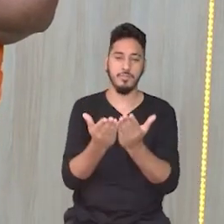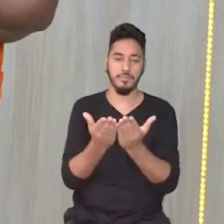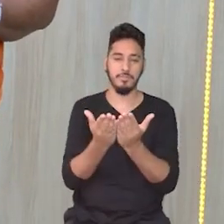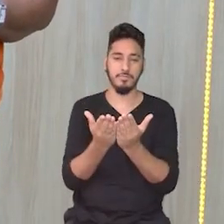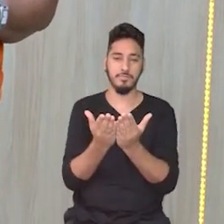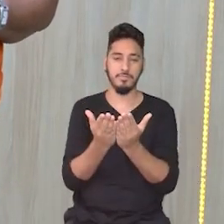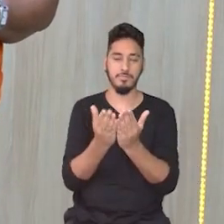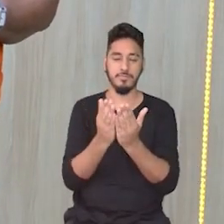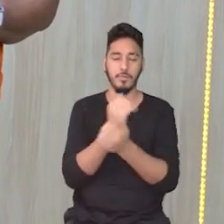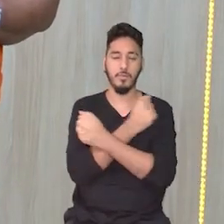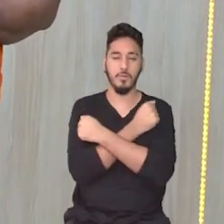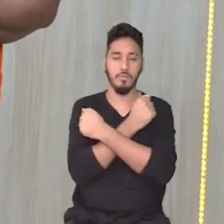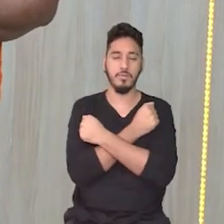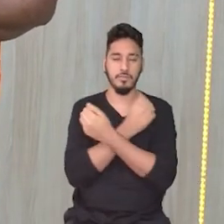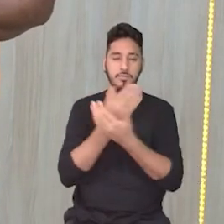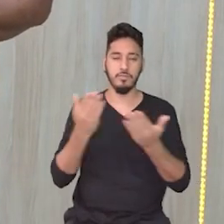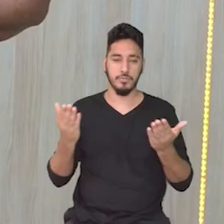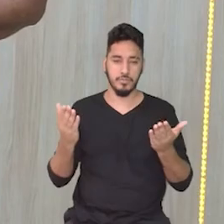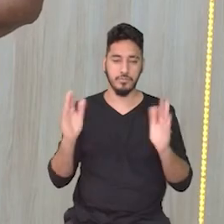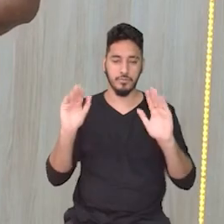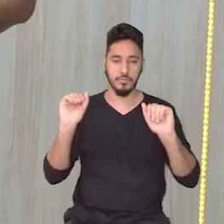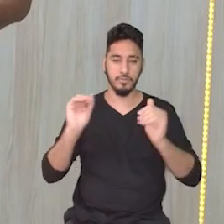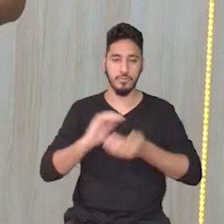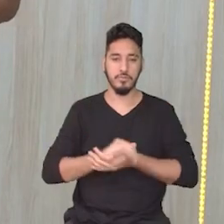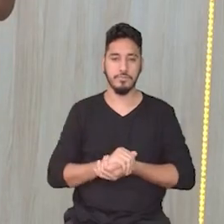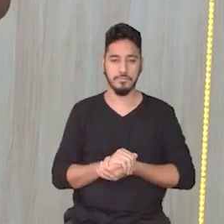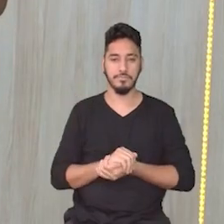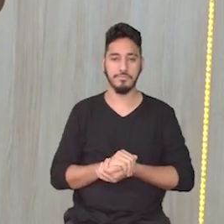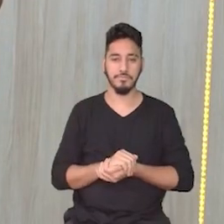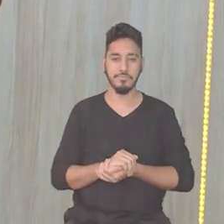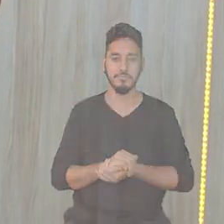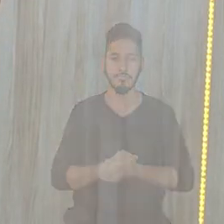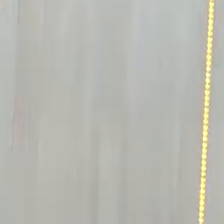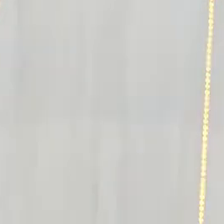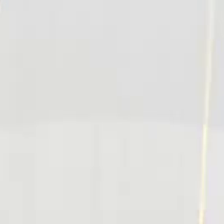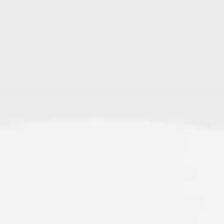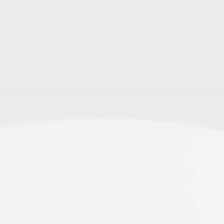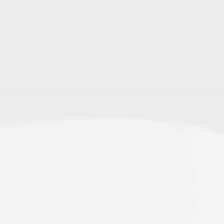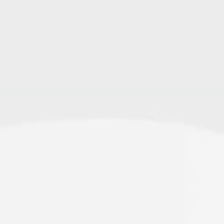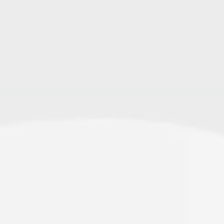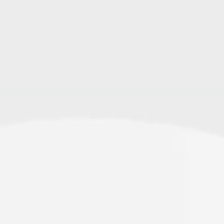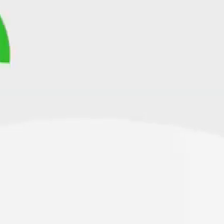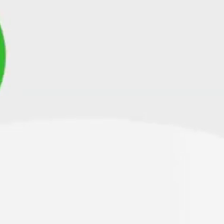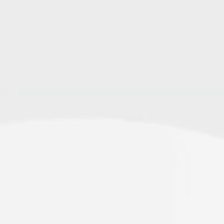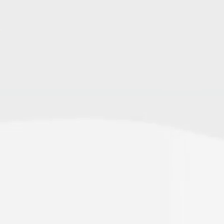tá? Um abraço para vocês, gente. Tchau, tchau.